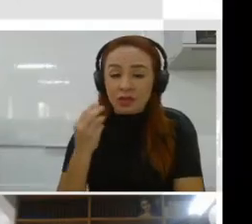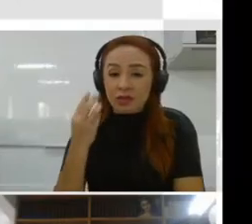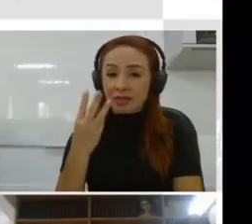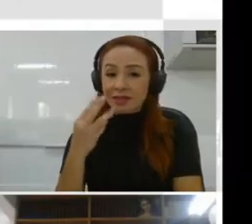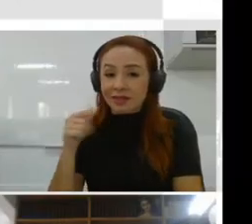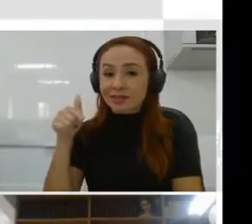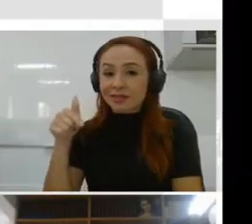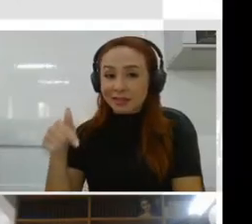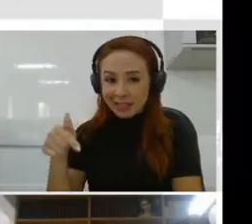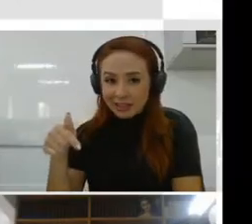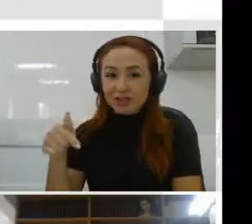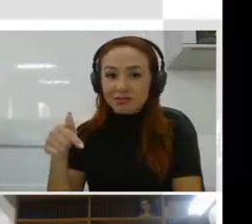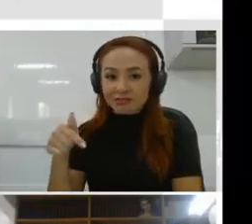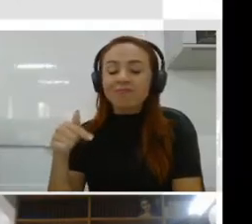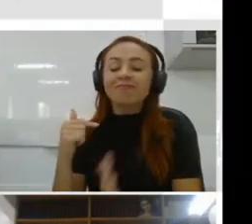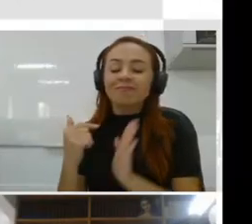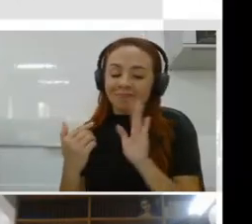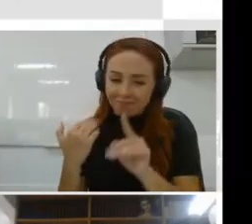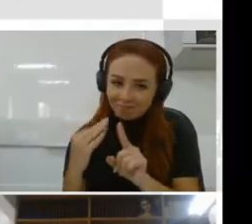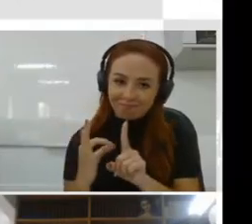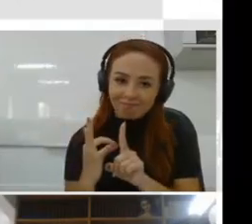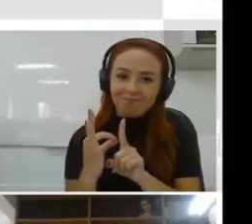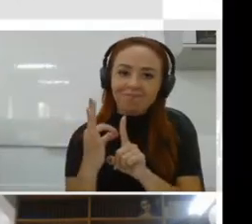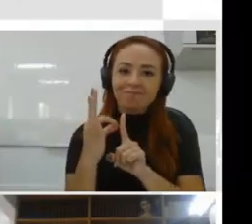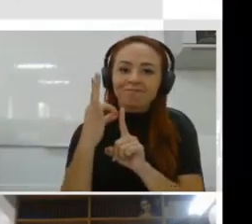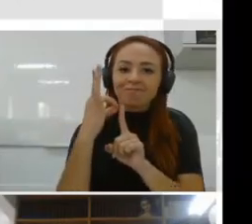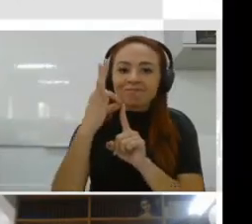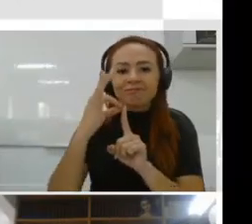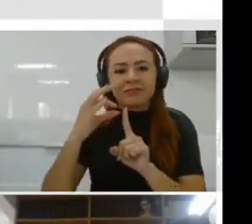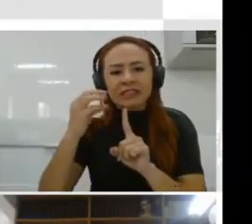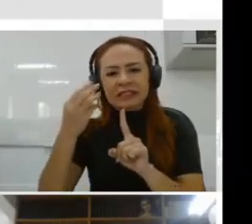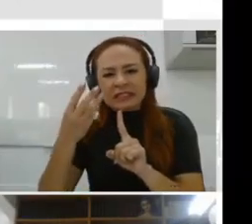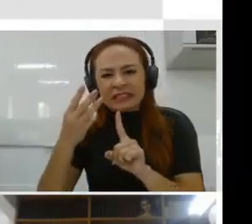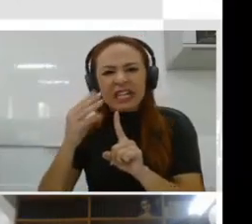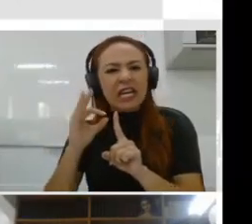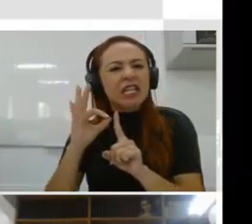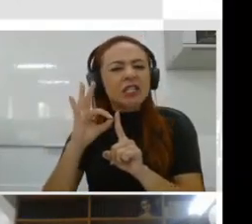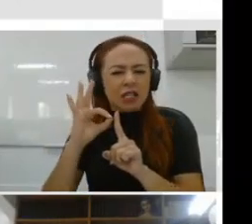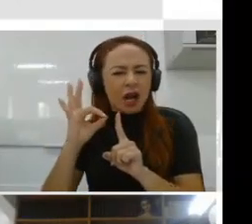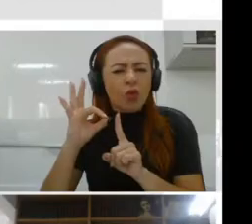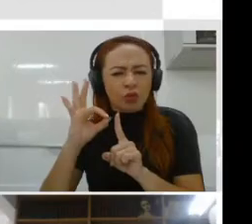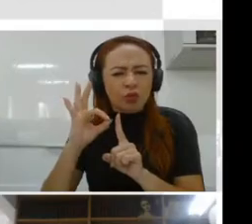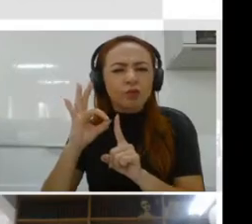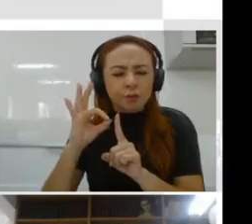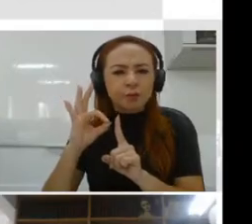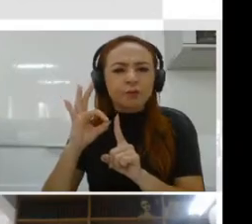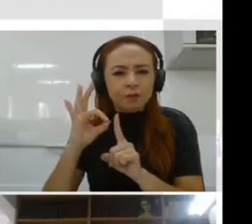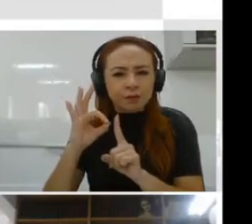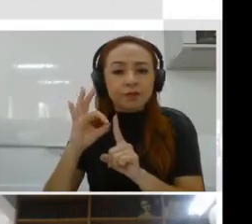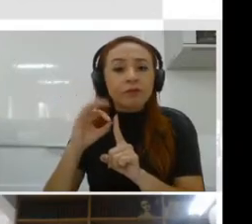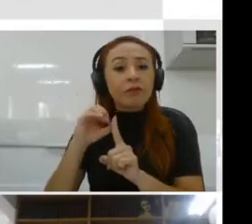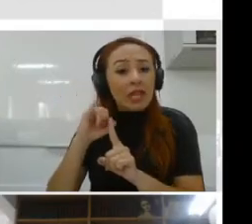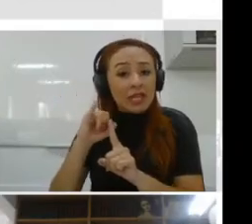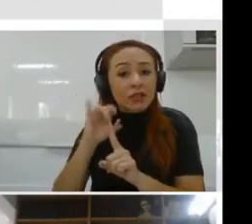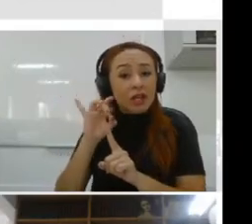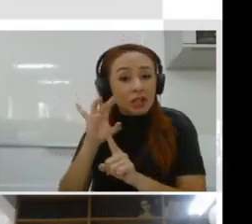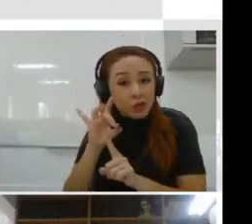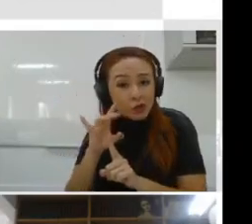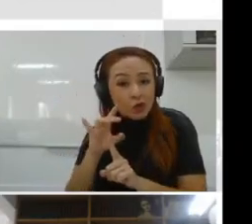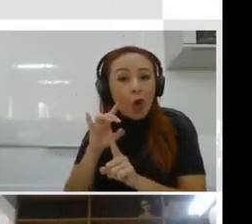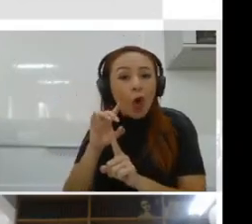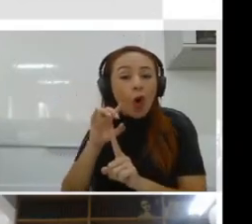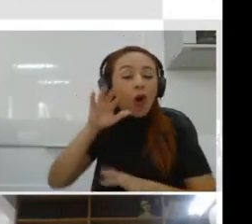Celsius em 2069. Né? Então, isso aqui é a projeção. Se nós estivéssemos mantendo